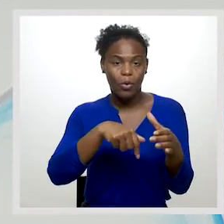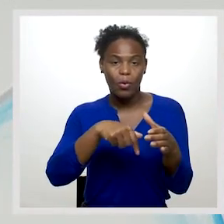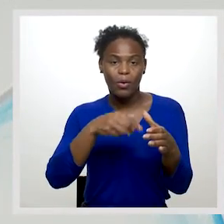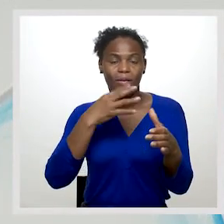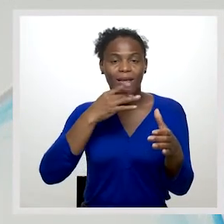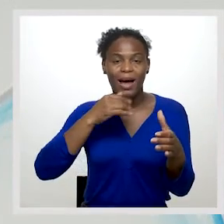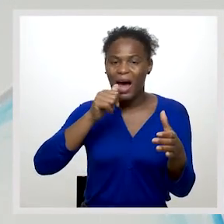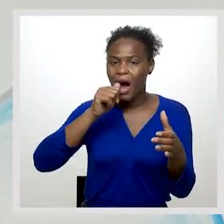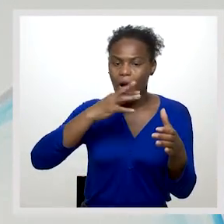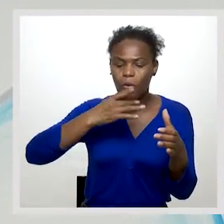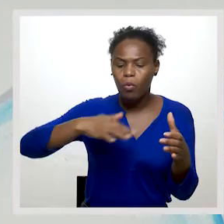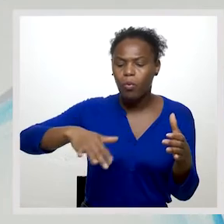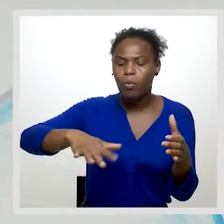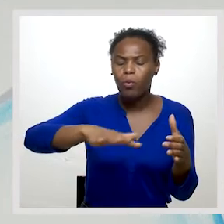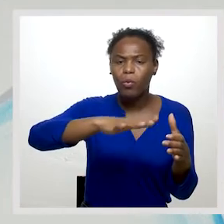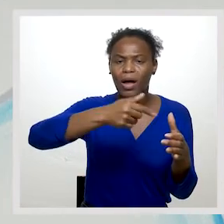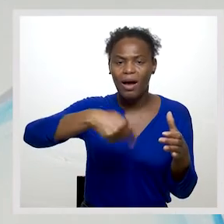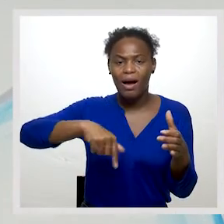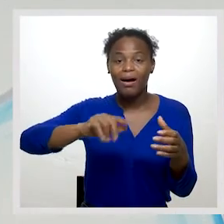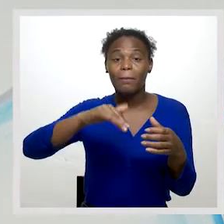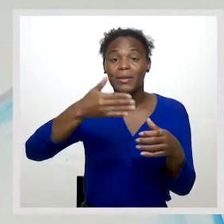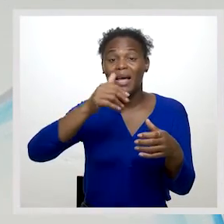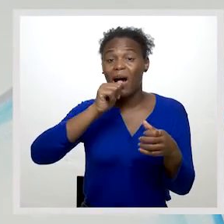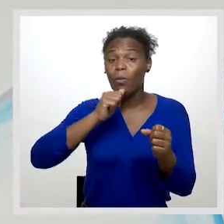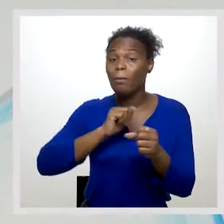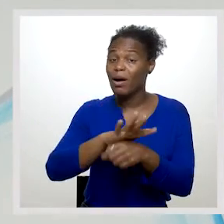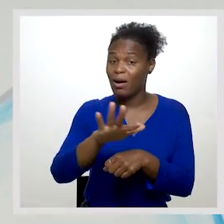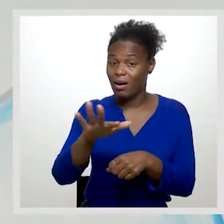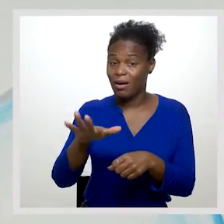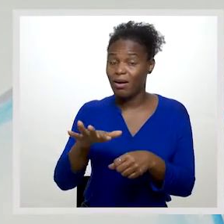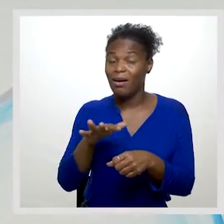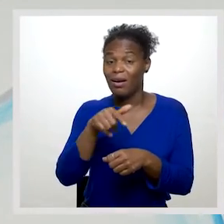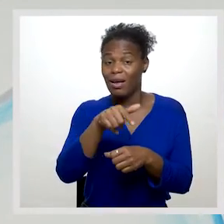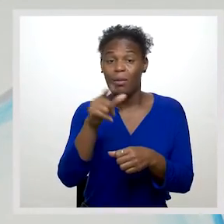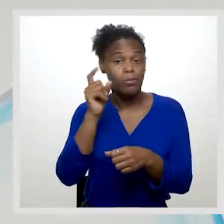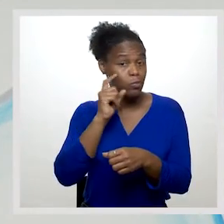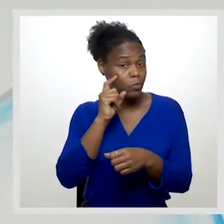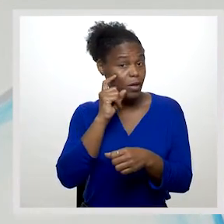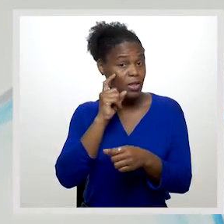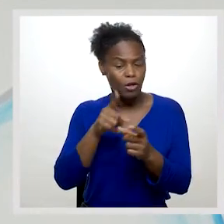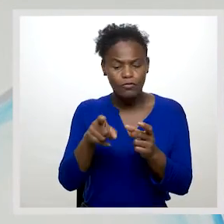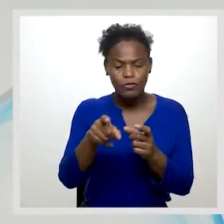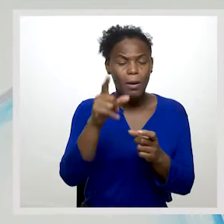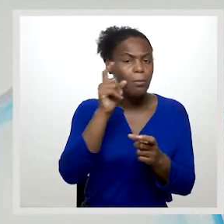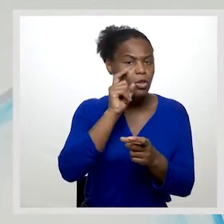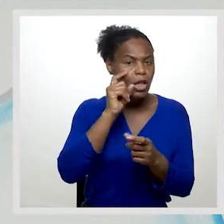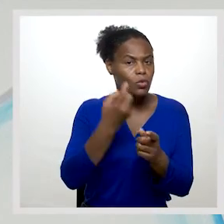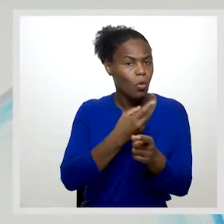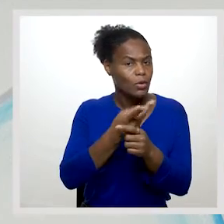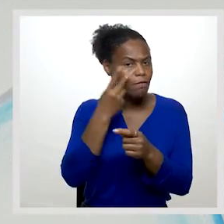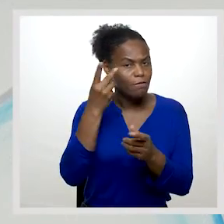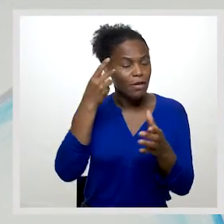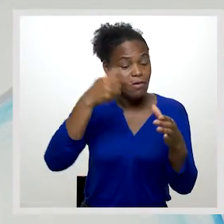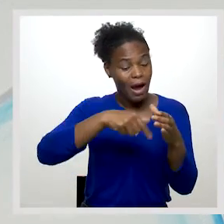na superfície da água, principalmente as águas marinhas. Eles são protetores dos seres vivos que